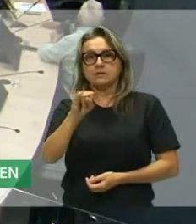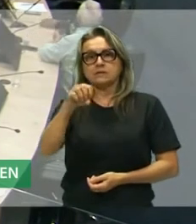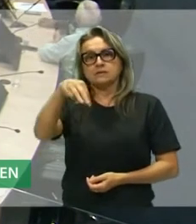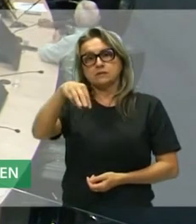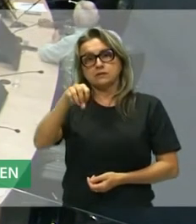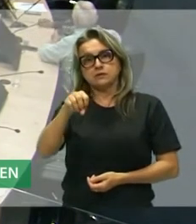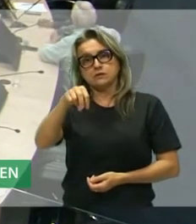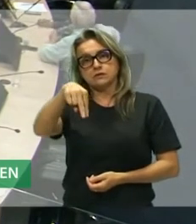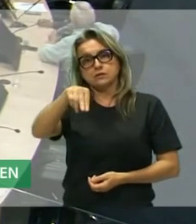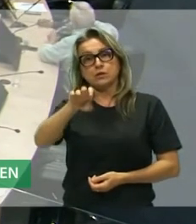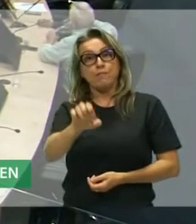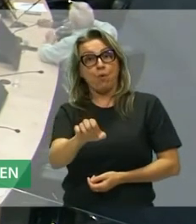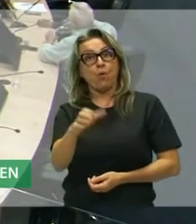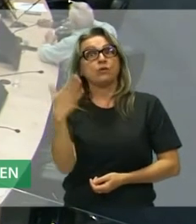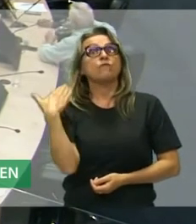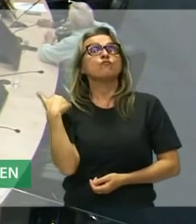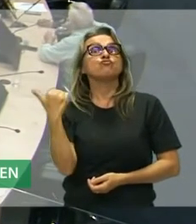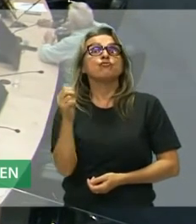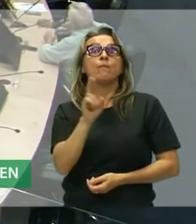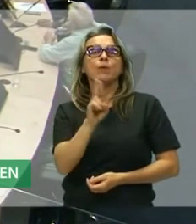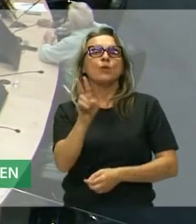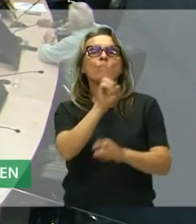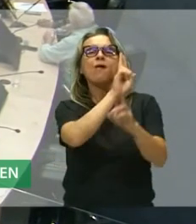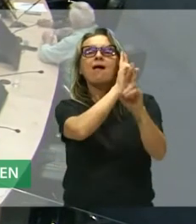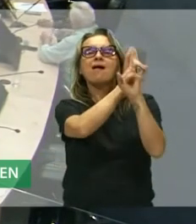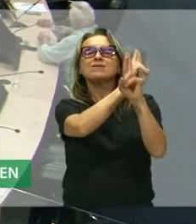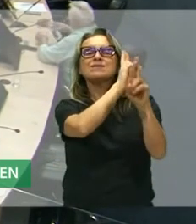Se a nova administração tem